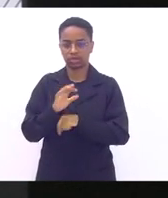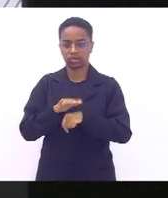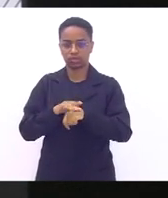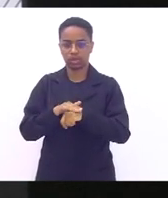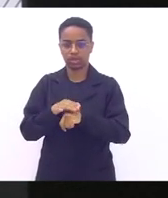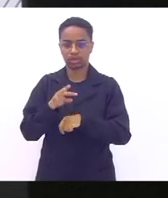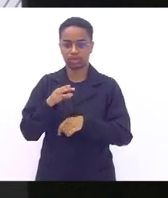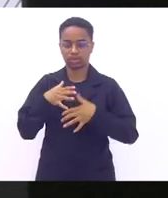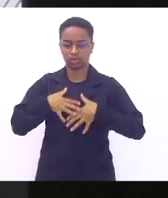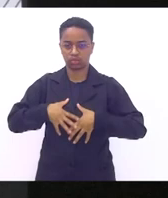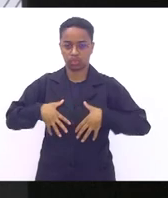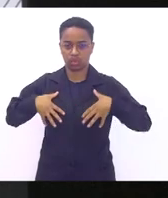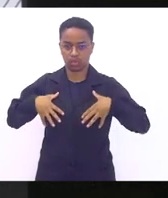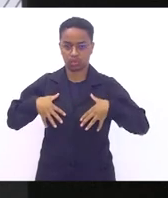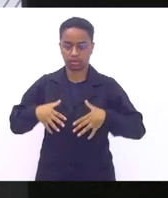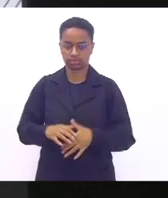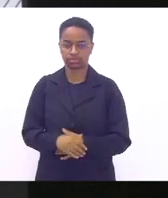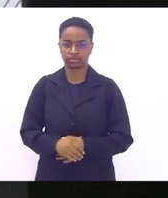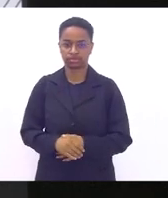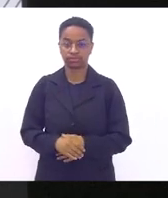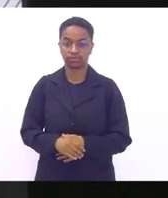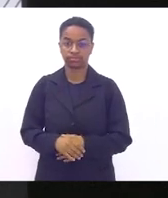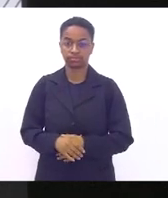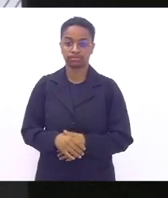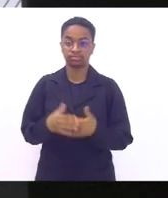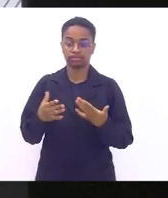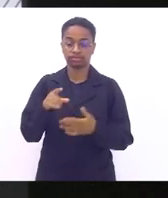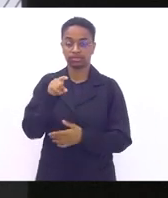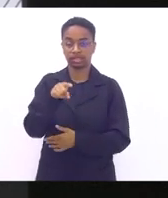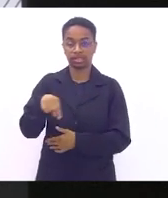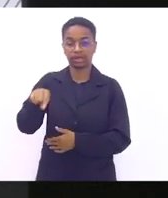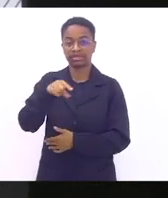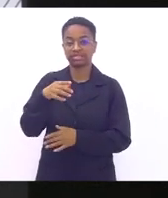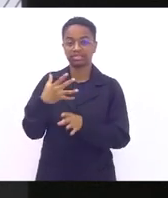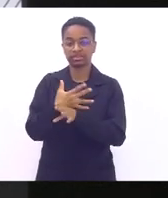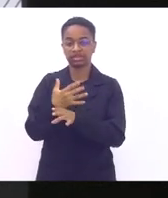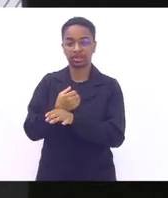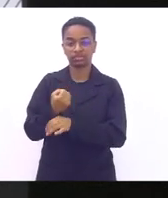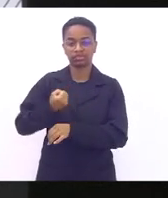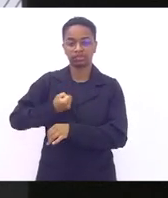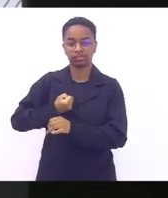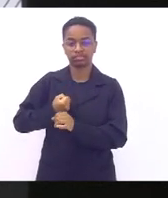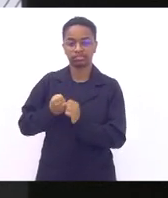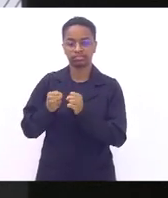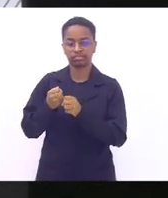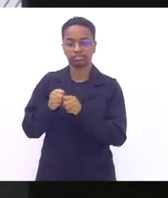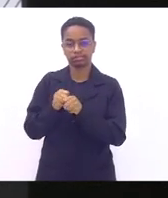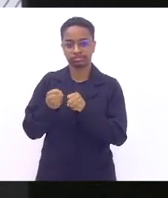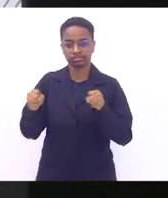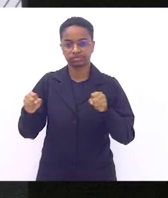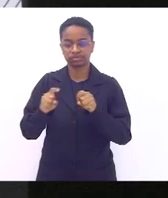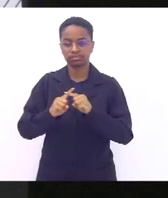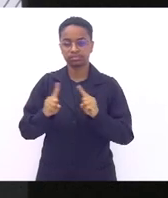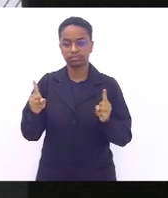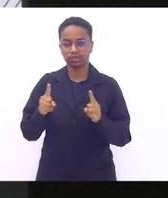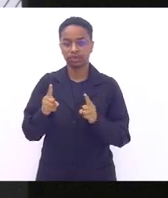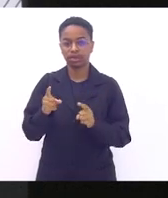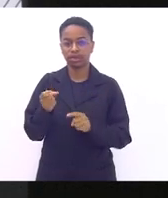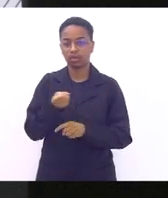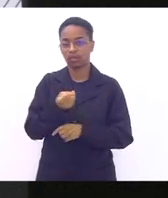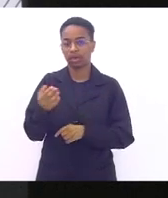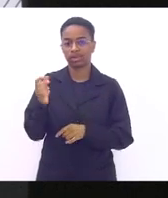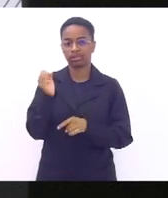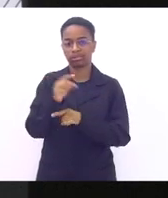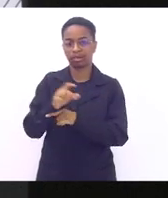Tórax. Esses municípios, o número é muito grande, mas a carga de pacientes, né, o número de pacientes não é